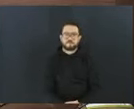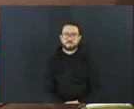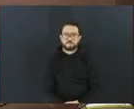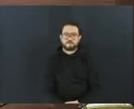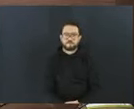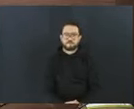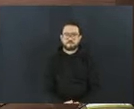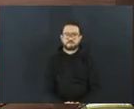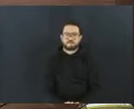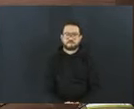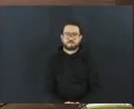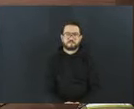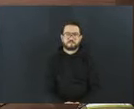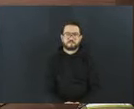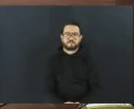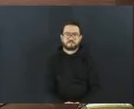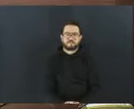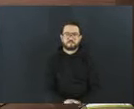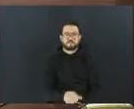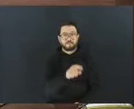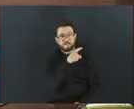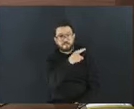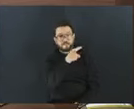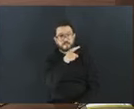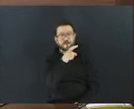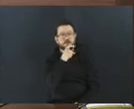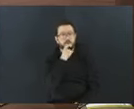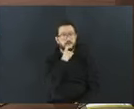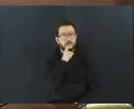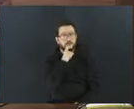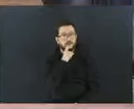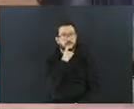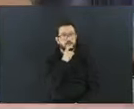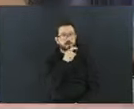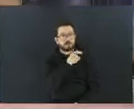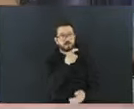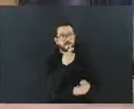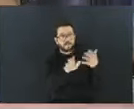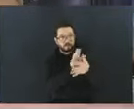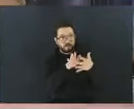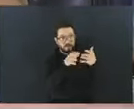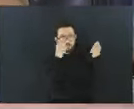Em relação ao que a vereadora Flávia Franschini repassou, né, sobre